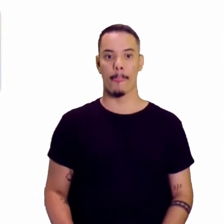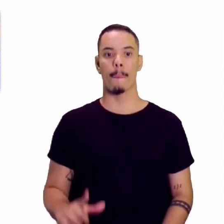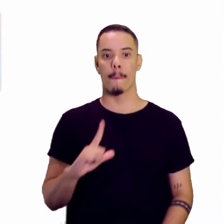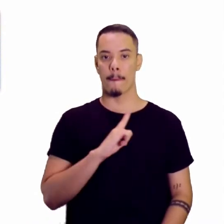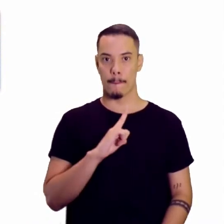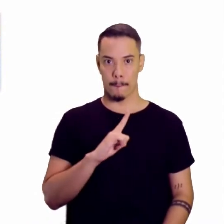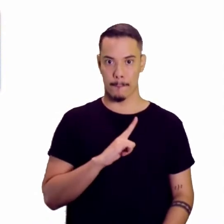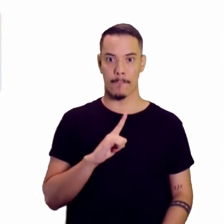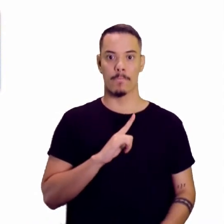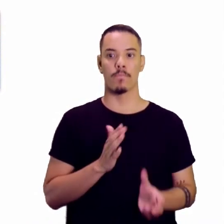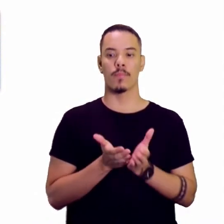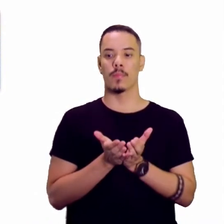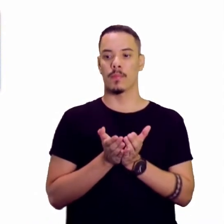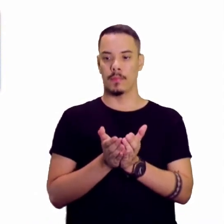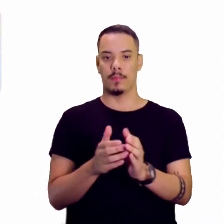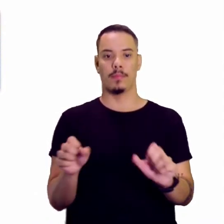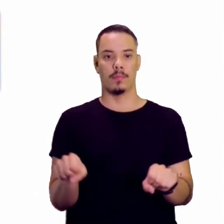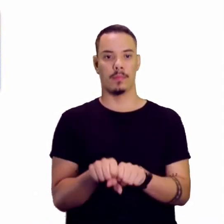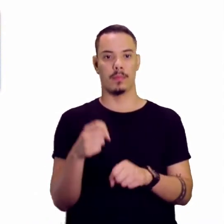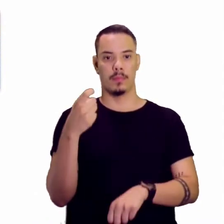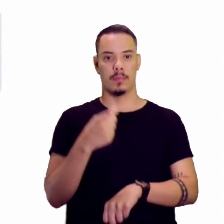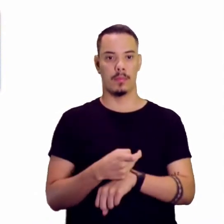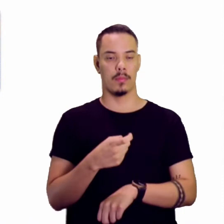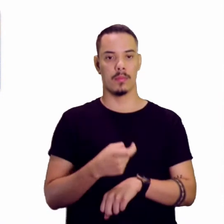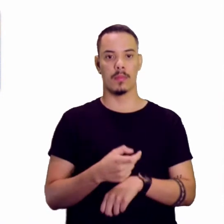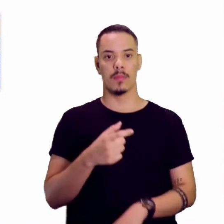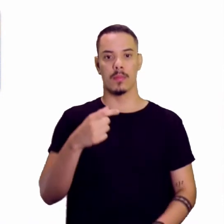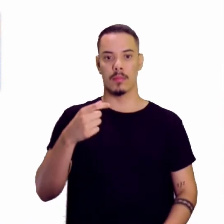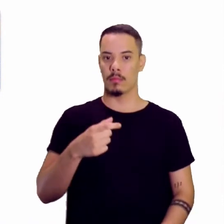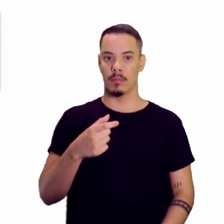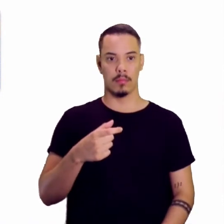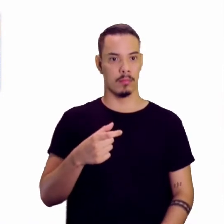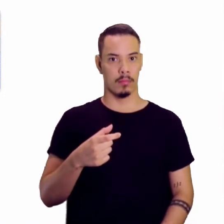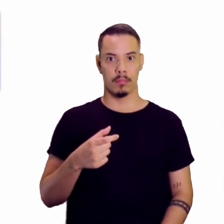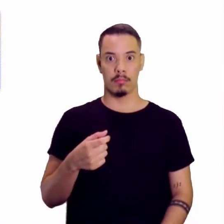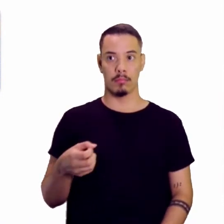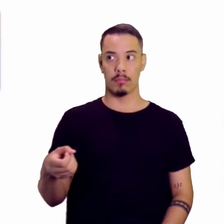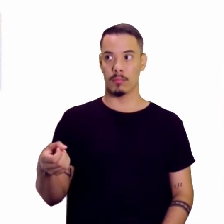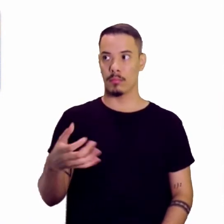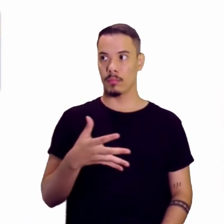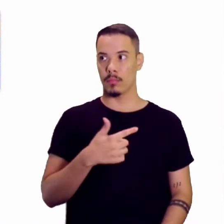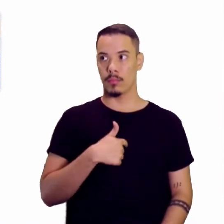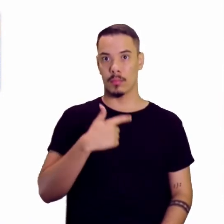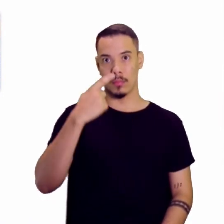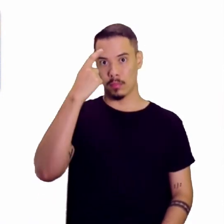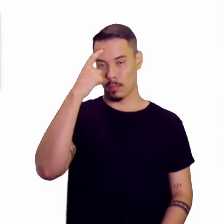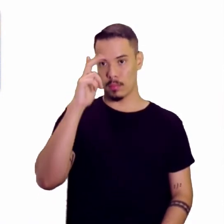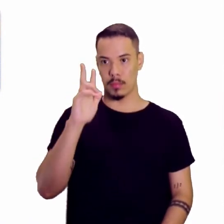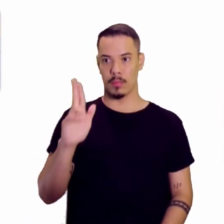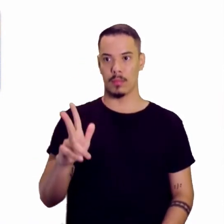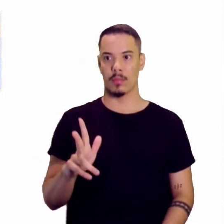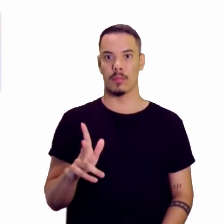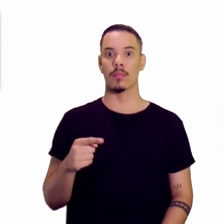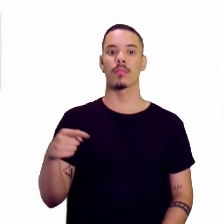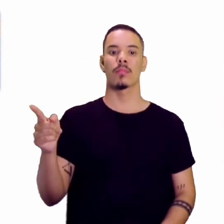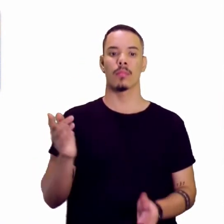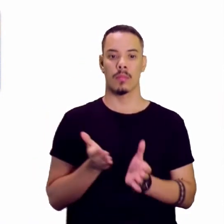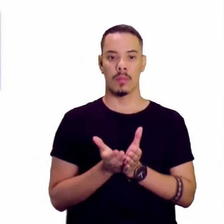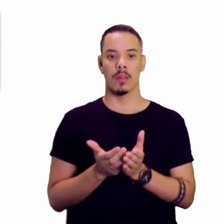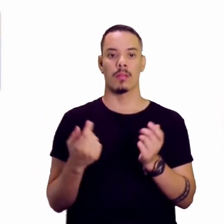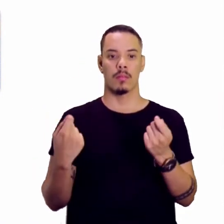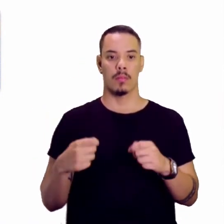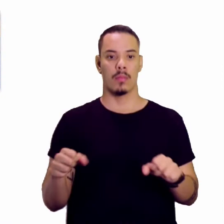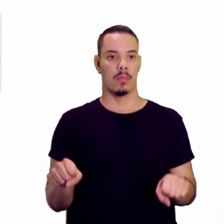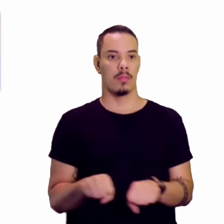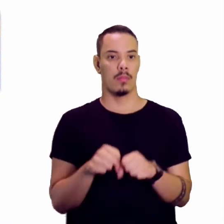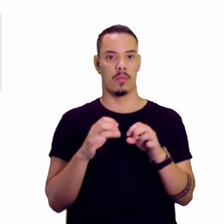Nunca viu falar em filme? Não, sabia que tinha navio, mas quebra-gelo é a modalidade que eu pensei que... Para ir para a Antártica, né? Eles precisam quebrar o gelo,